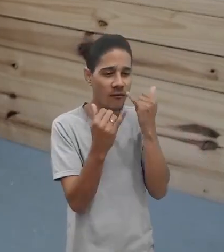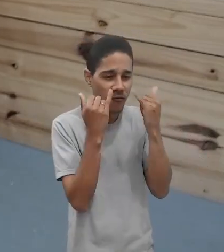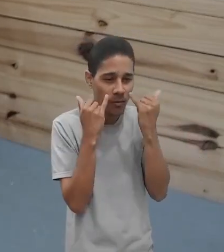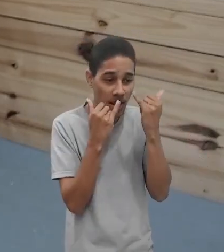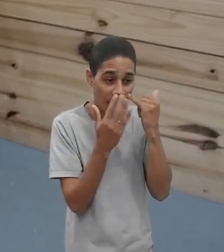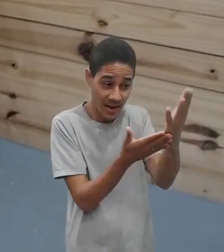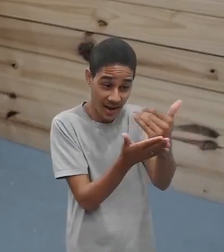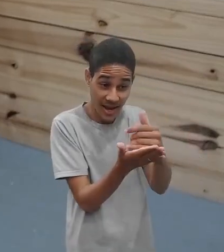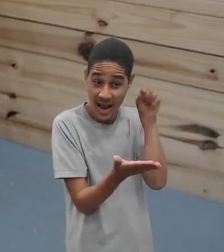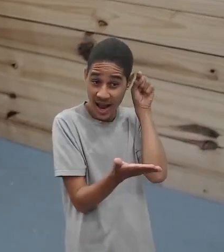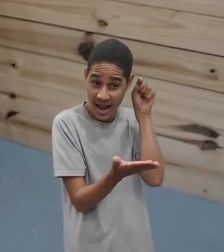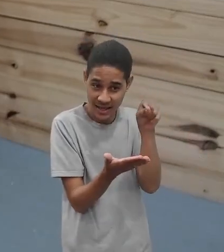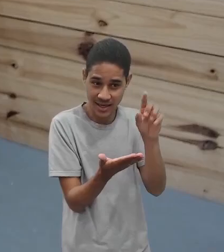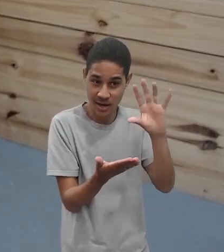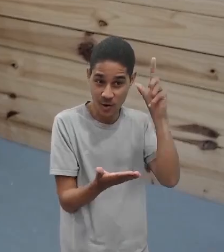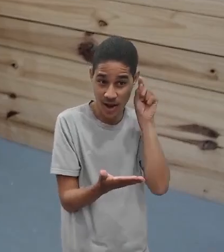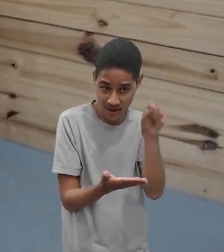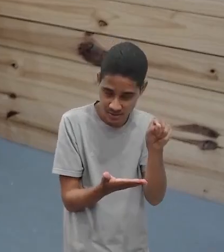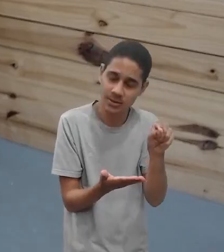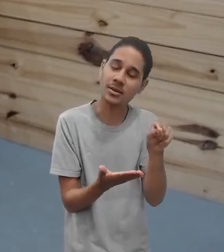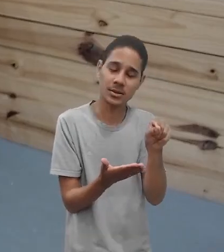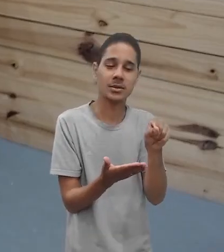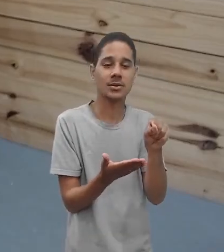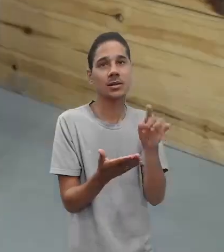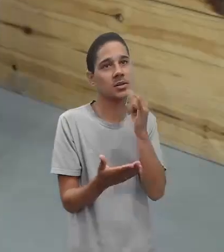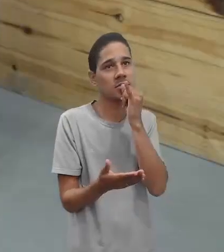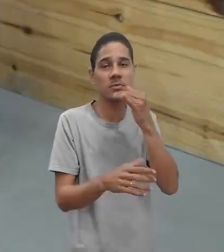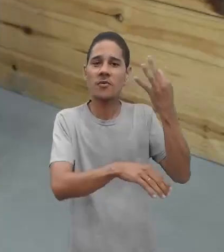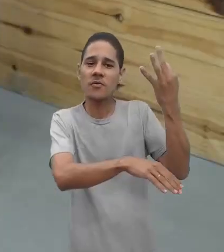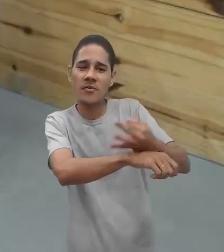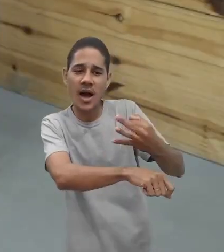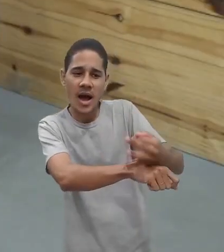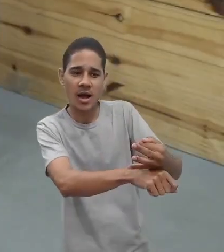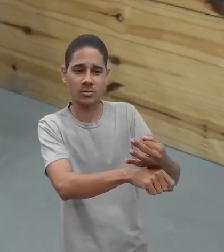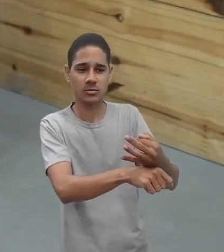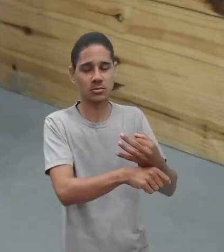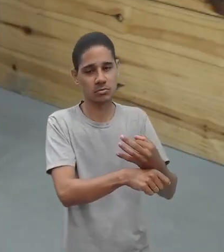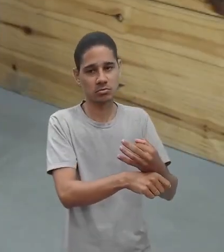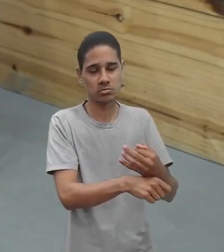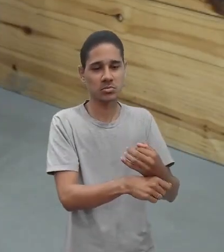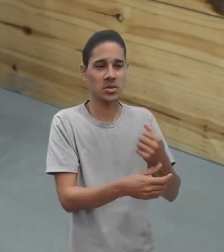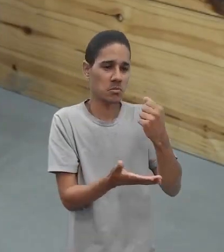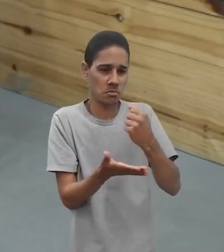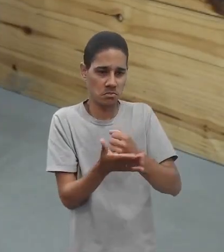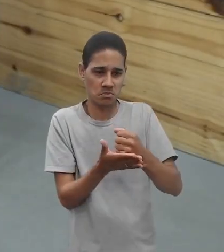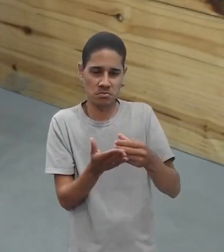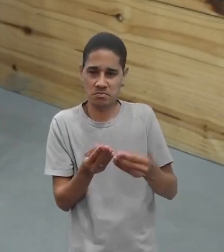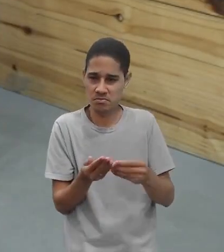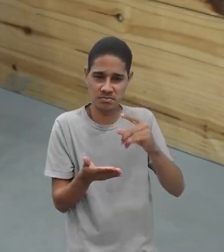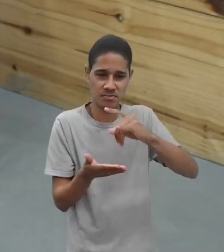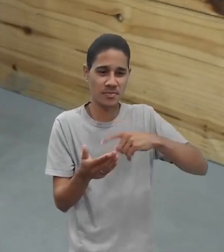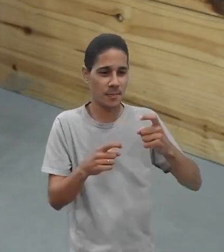né? Faltas, se são justificáveis, se atestados, essas coisas